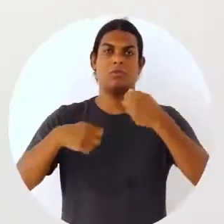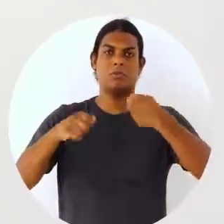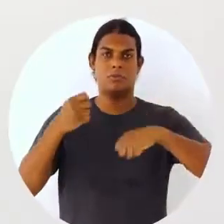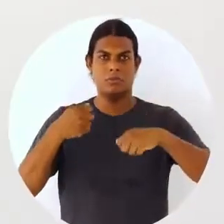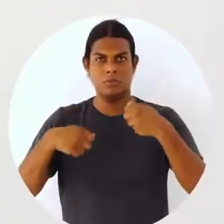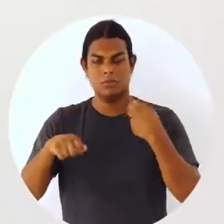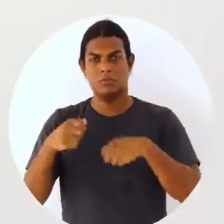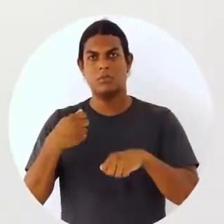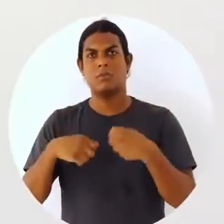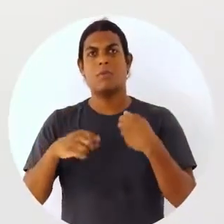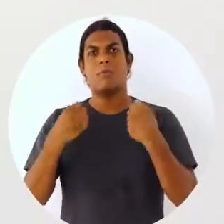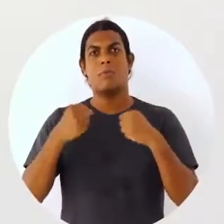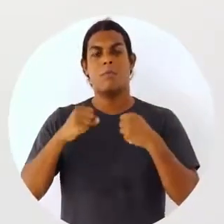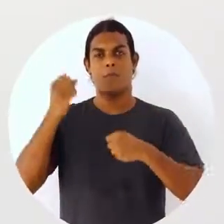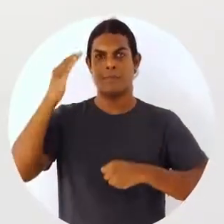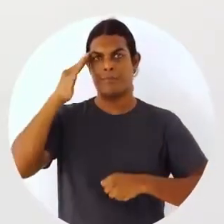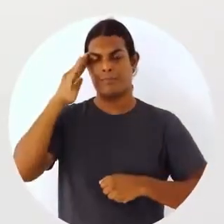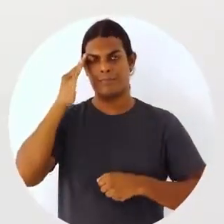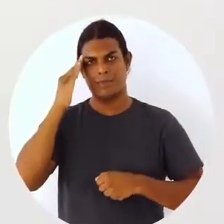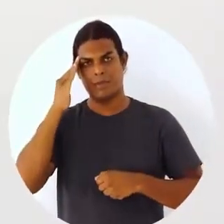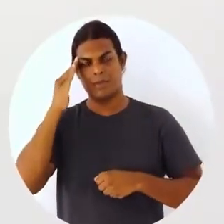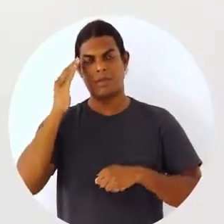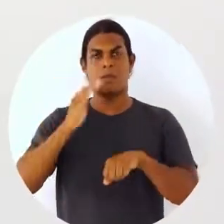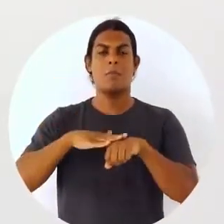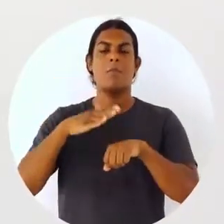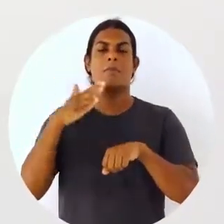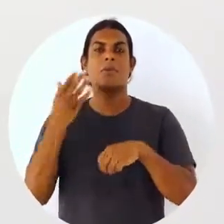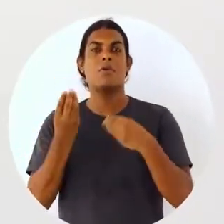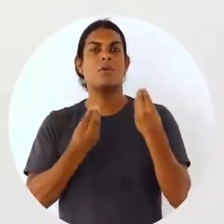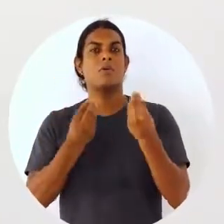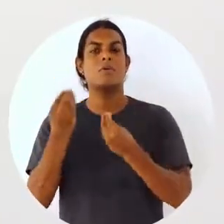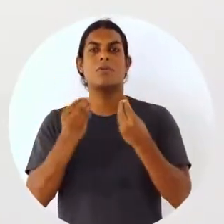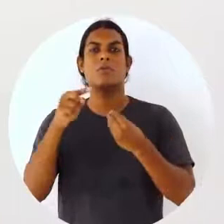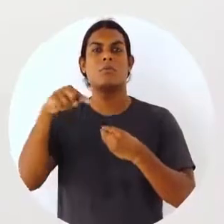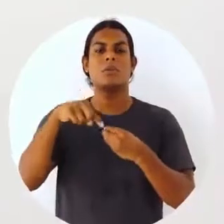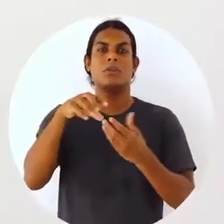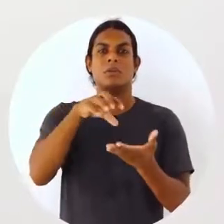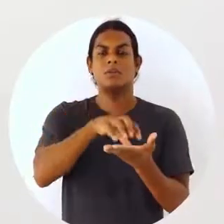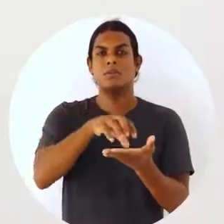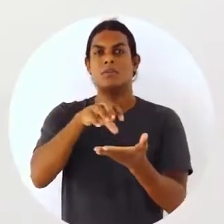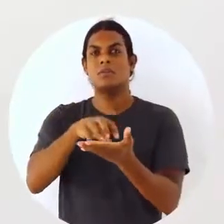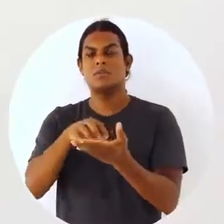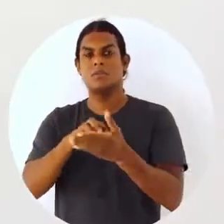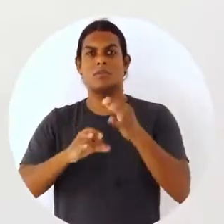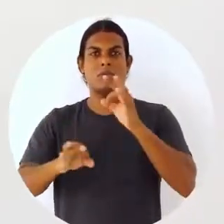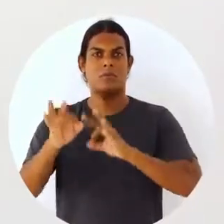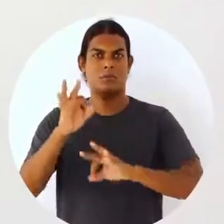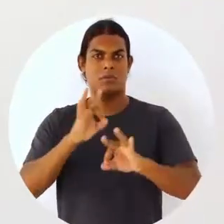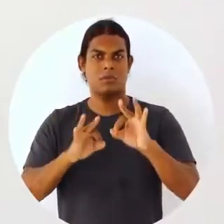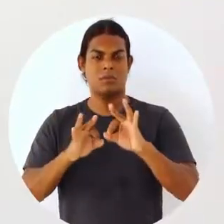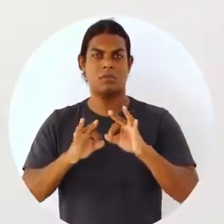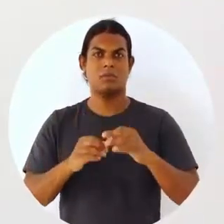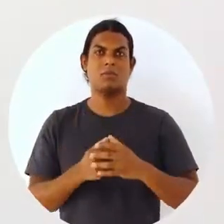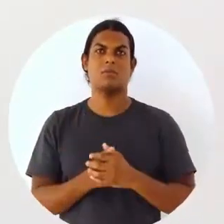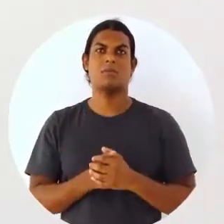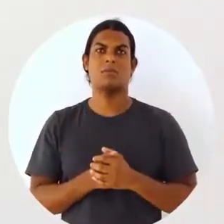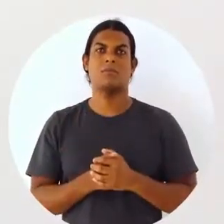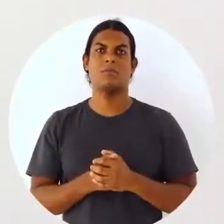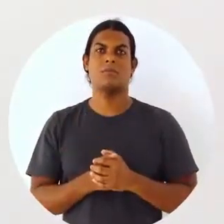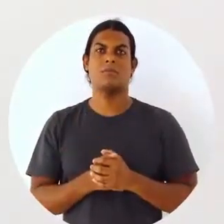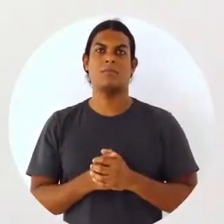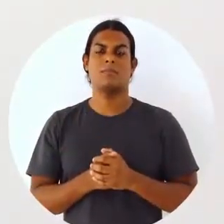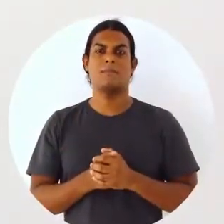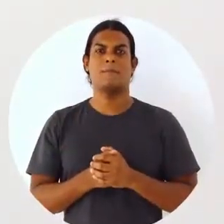administração, para que podemos entender um pouco mais de como esses papéis eles podem ser dados dentro desse contexto, certo? Devido à intensificação